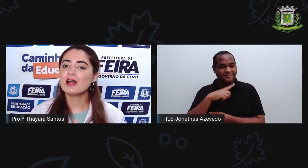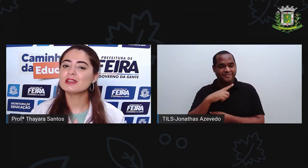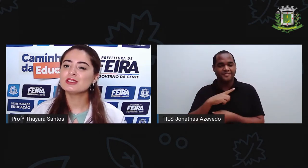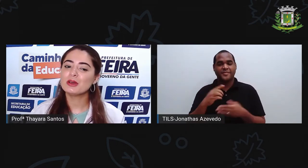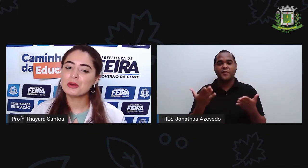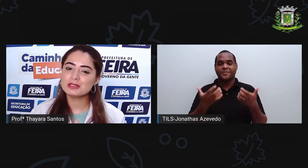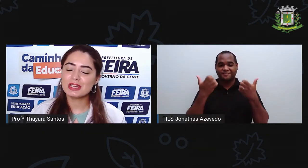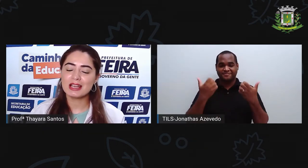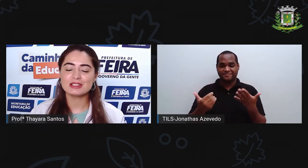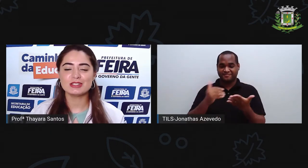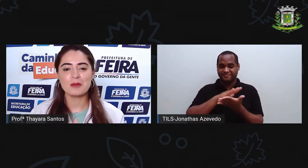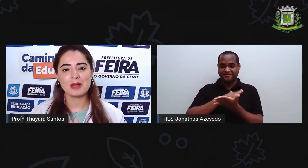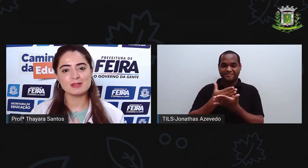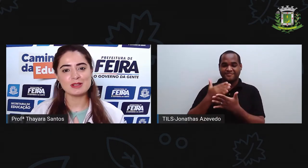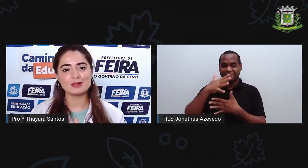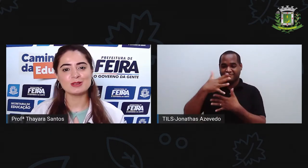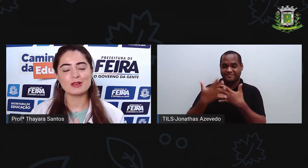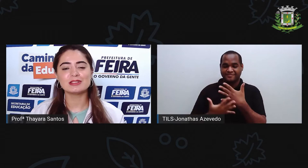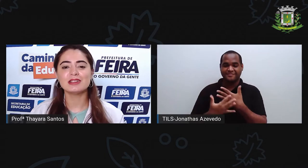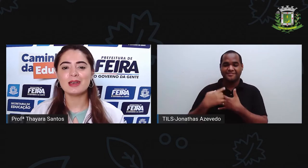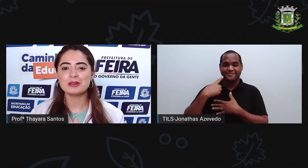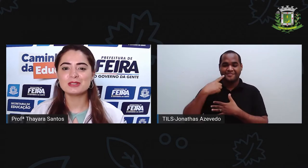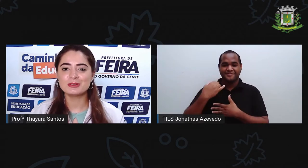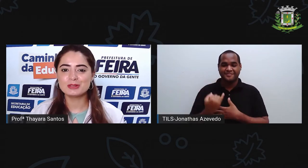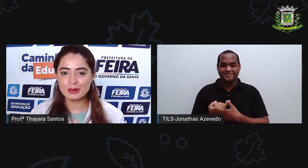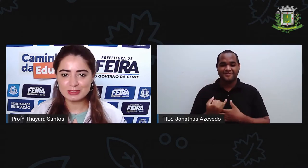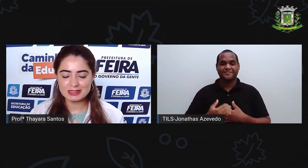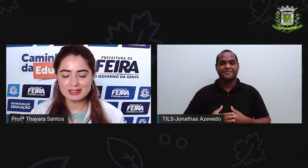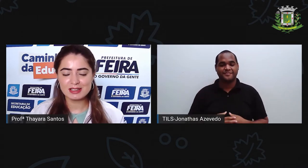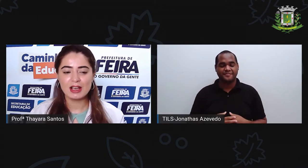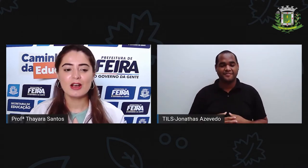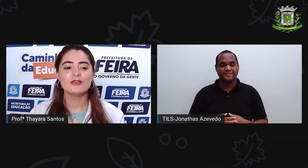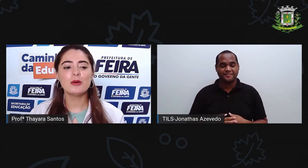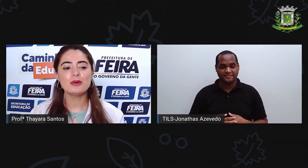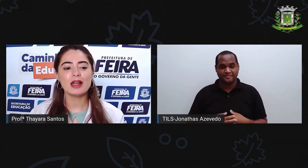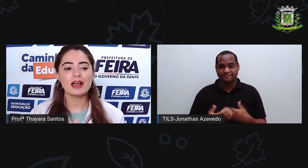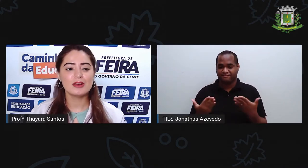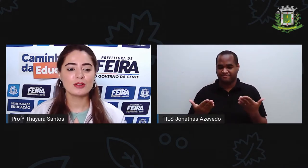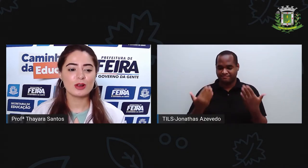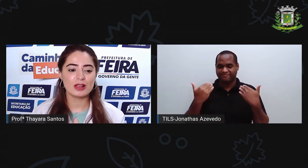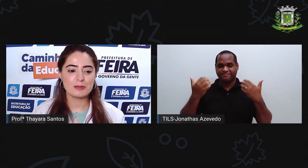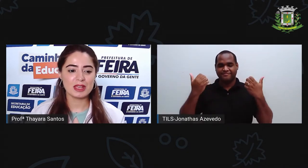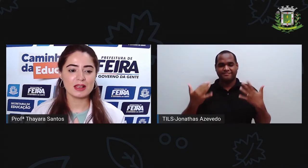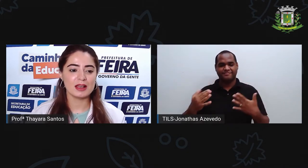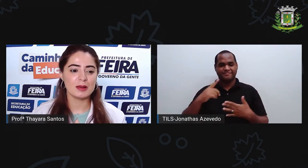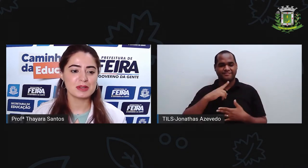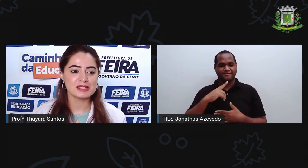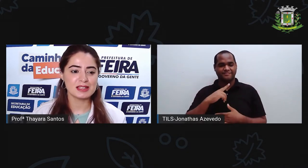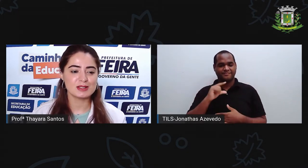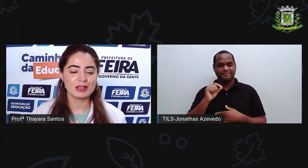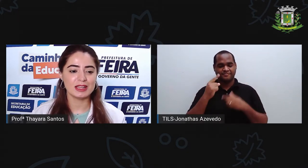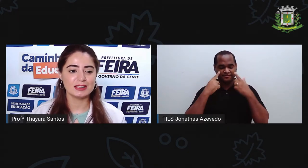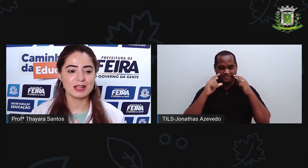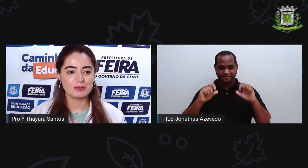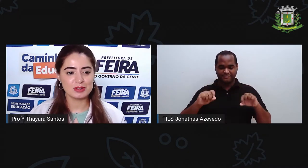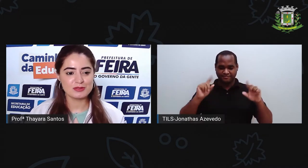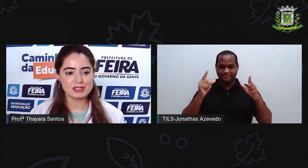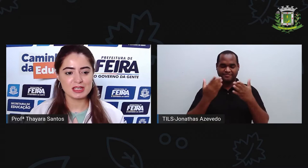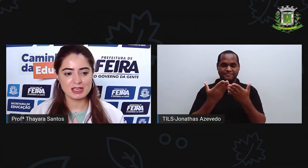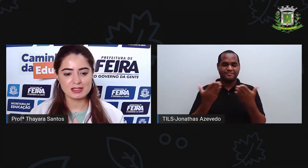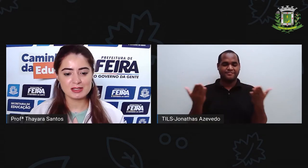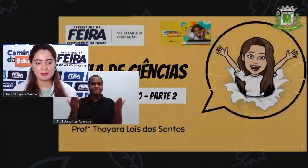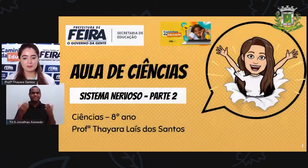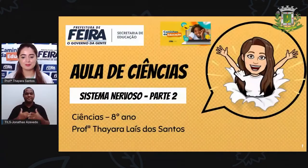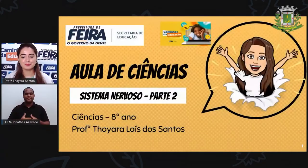na nossa aula de hoje a gente tem a participação do nosso intérprete, o Jonathan. Vamos lá, vou colocar minha apresentação aqui na tela para